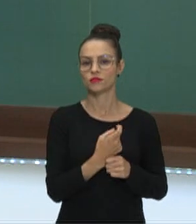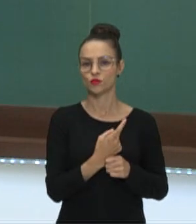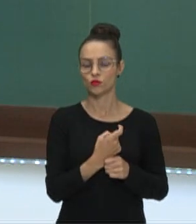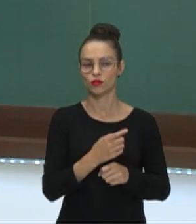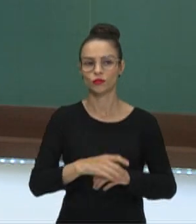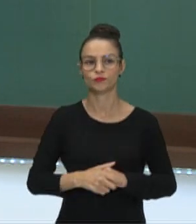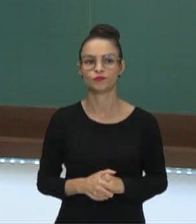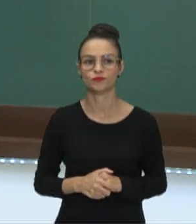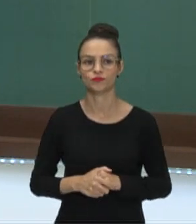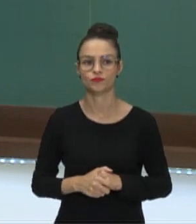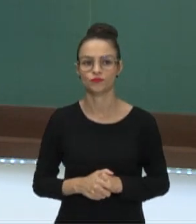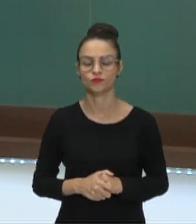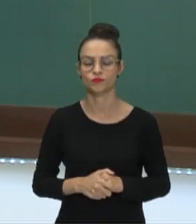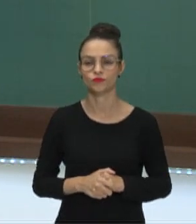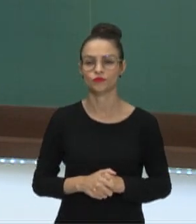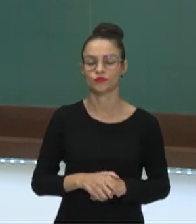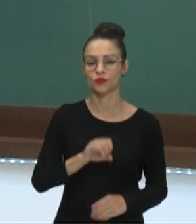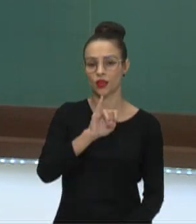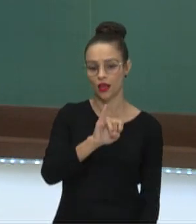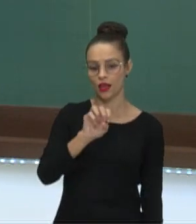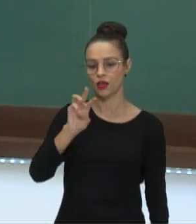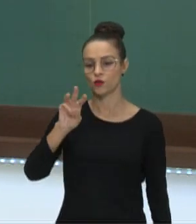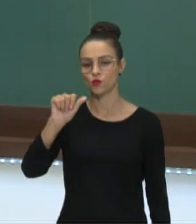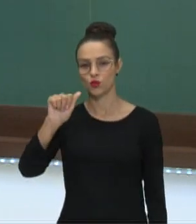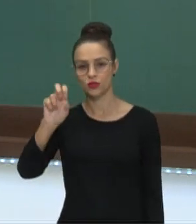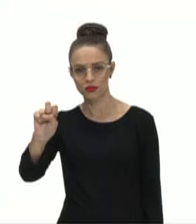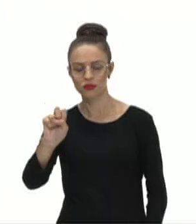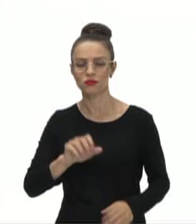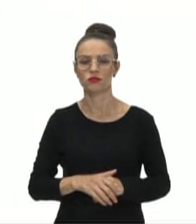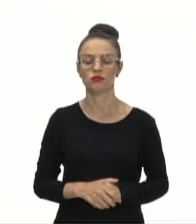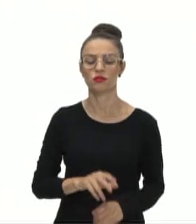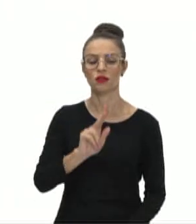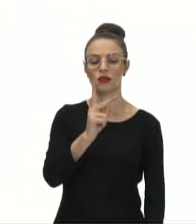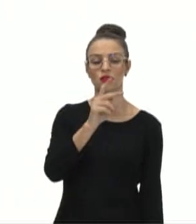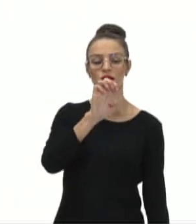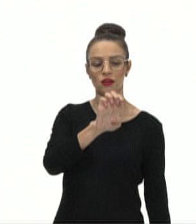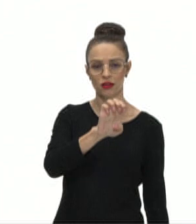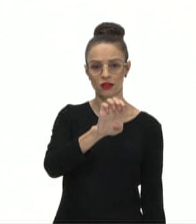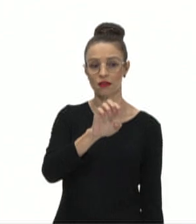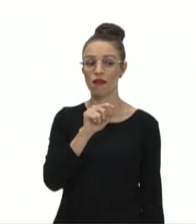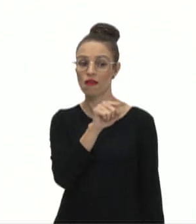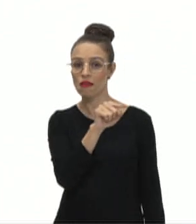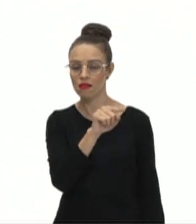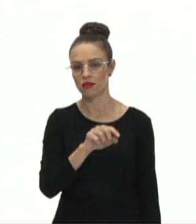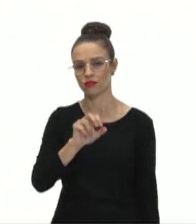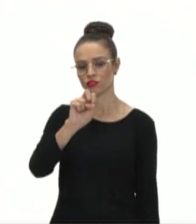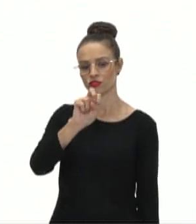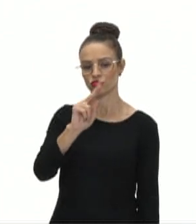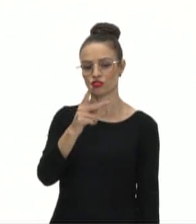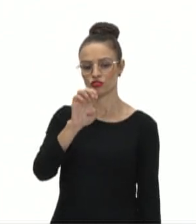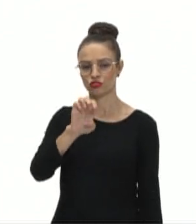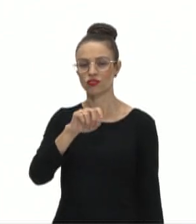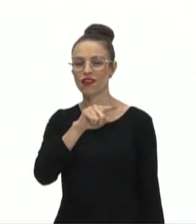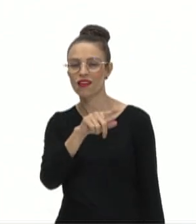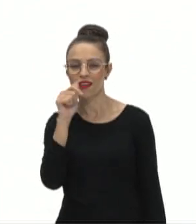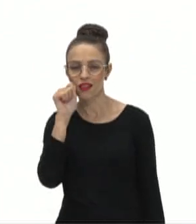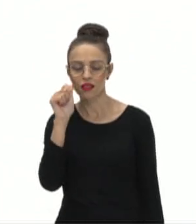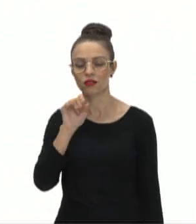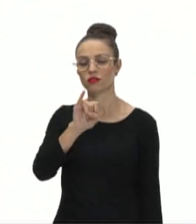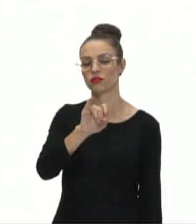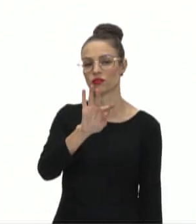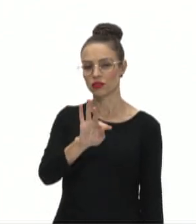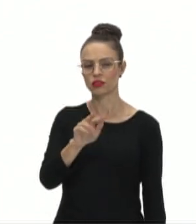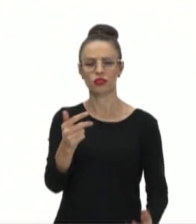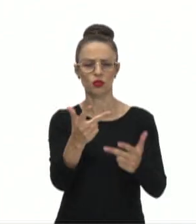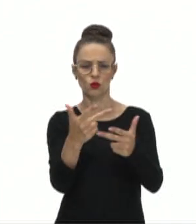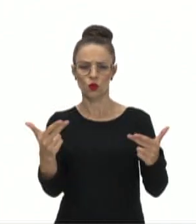singular. I was, eu era, eu estava. He, ele. She, ela. E o it que eu uso